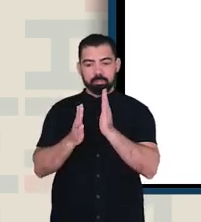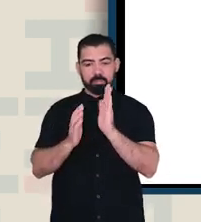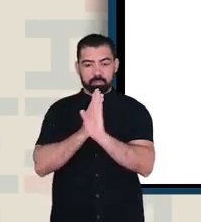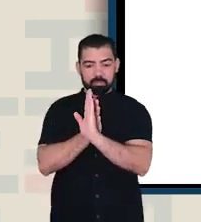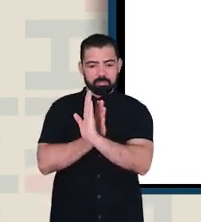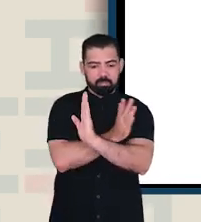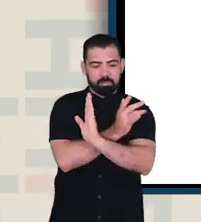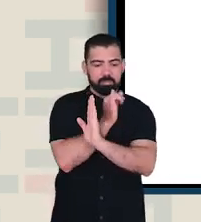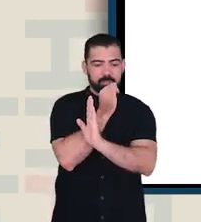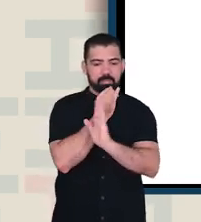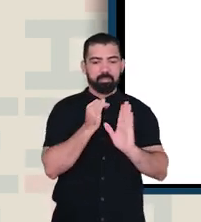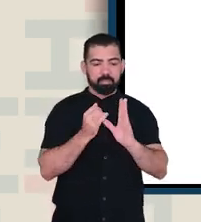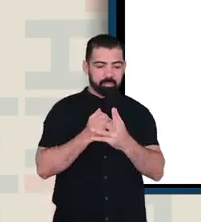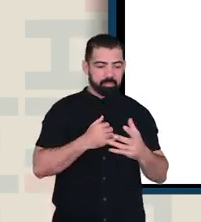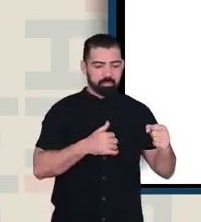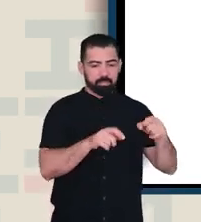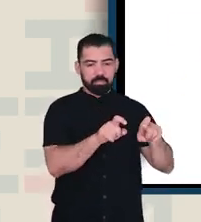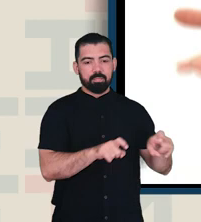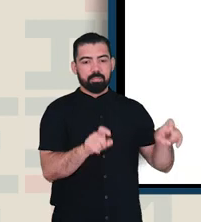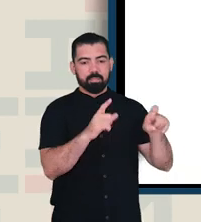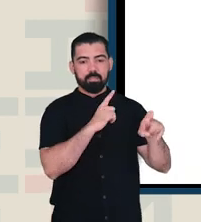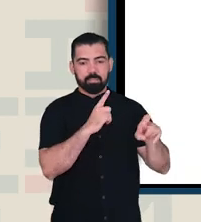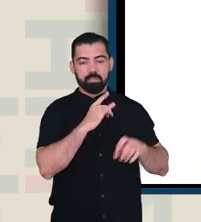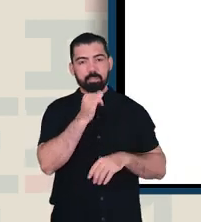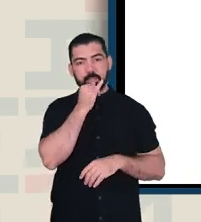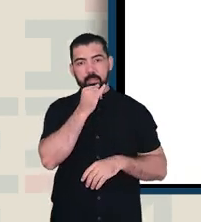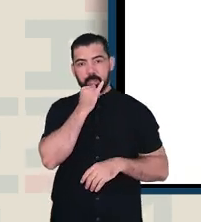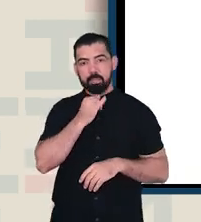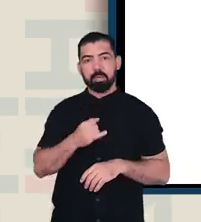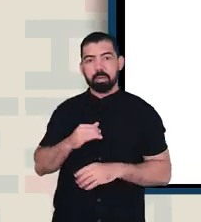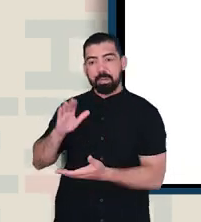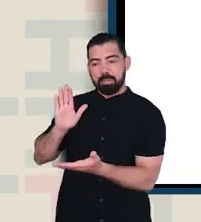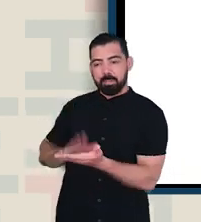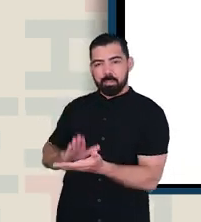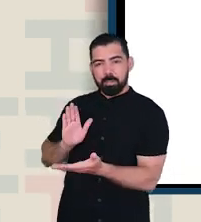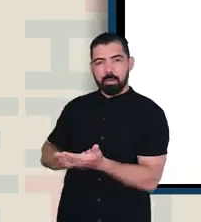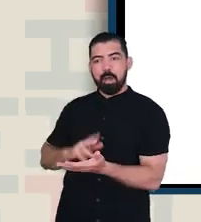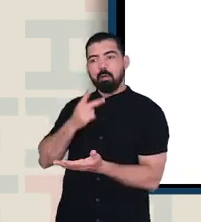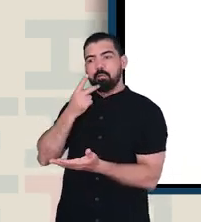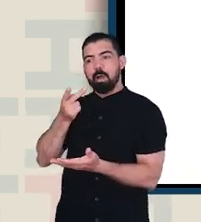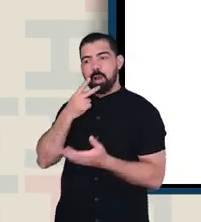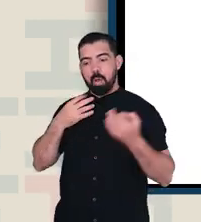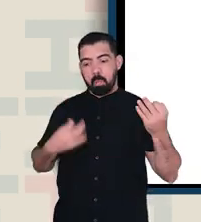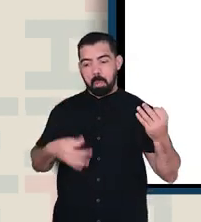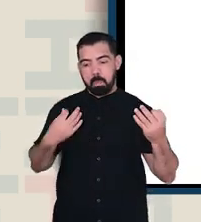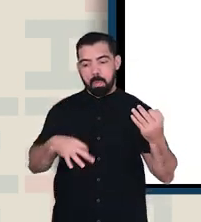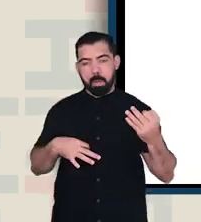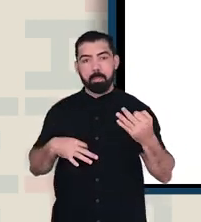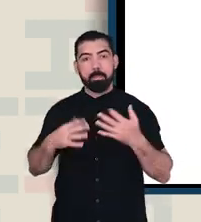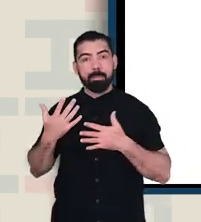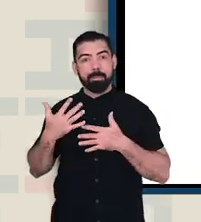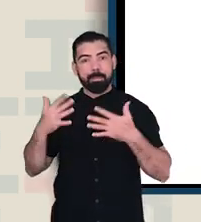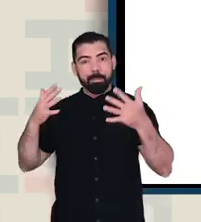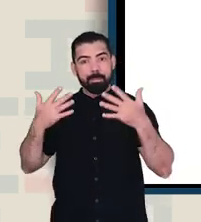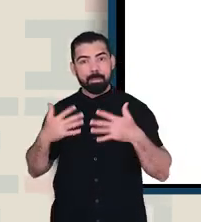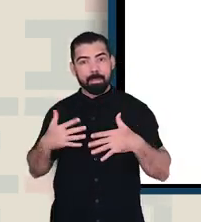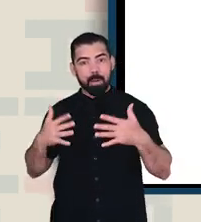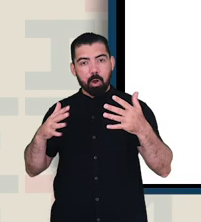ar. Quer dizer, quando a gente está batendo uma mesa, falando, tocando violão, o que está produzindo